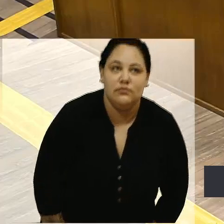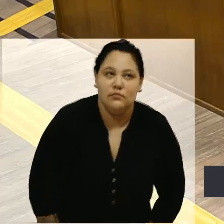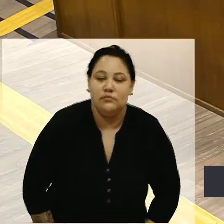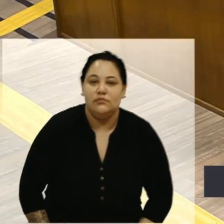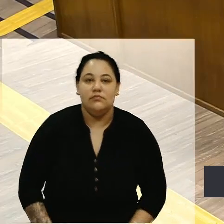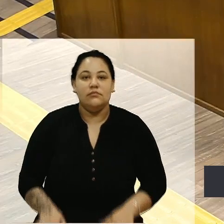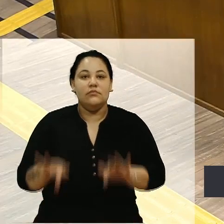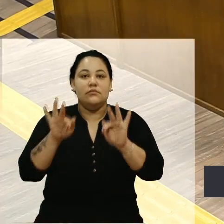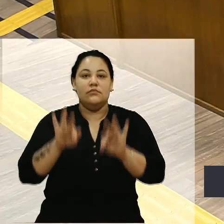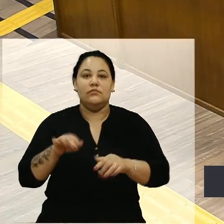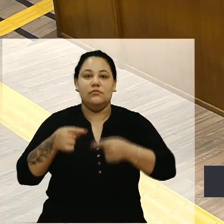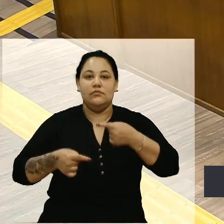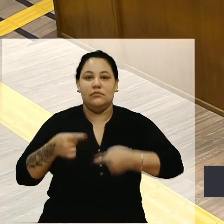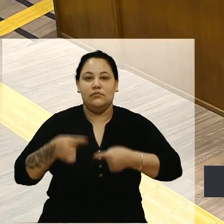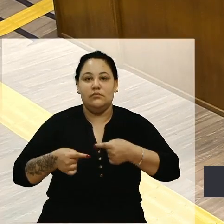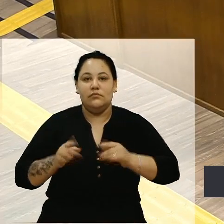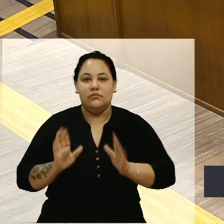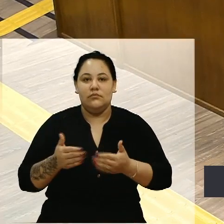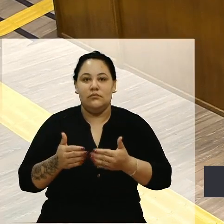Em votação.